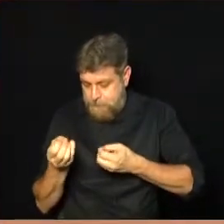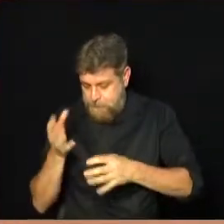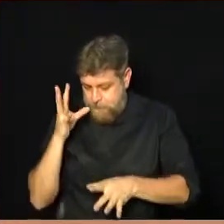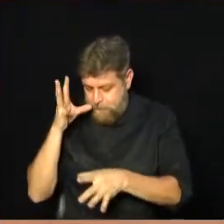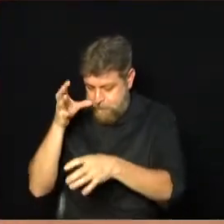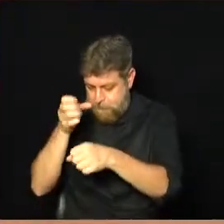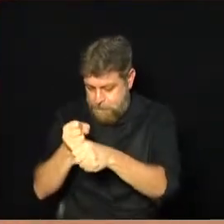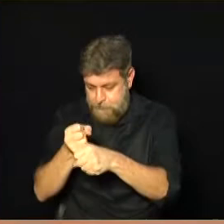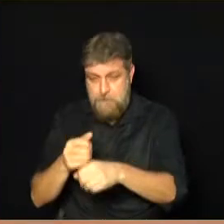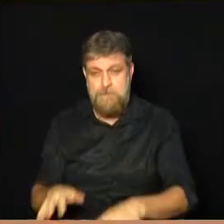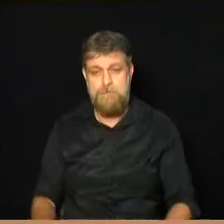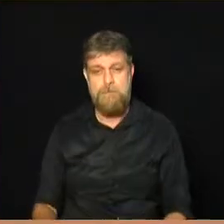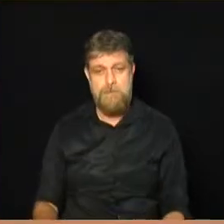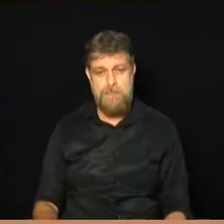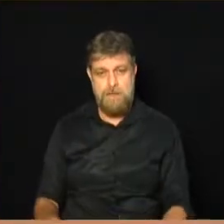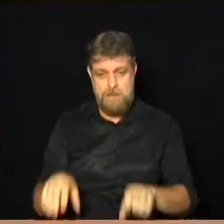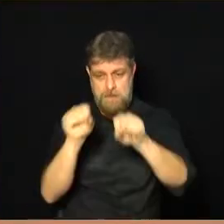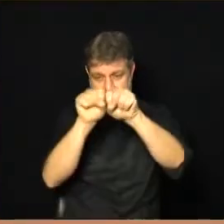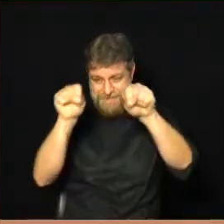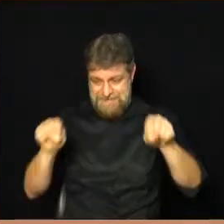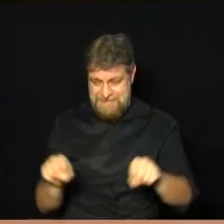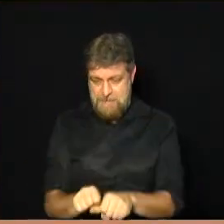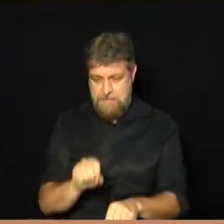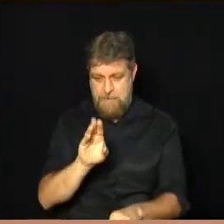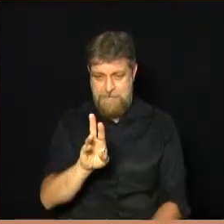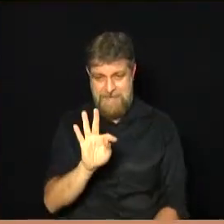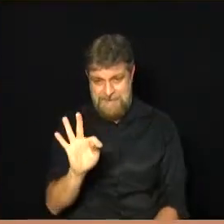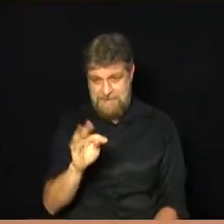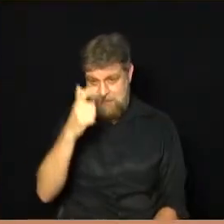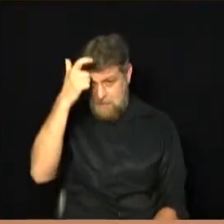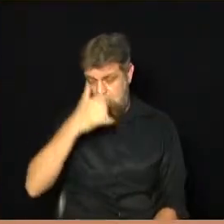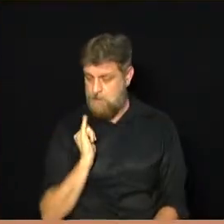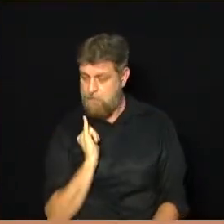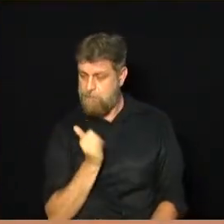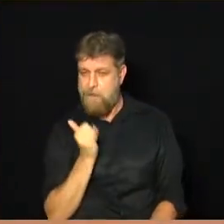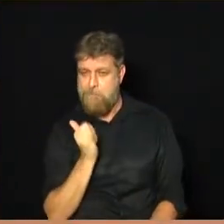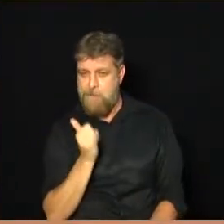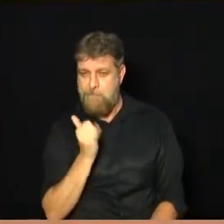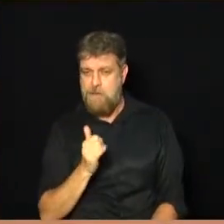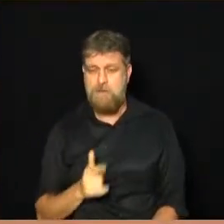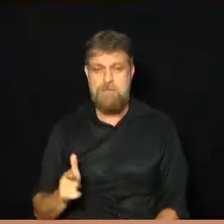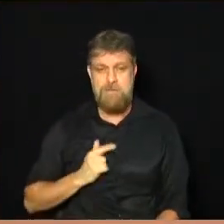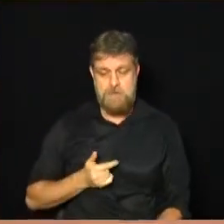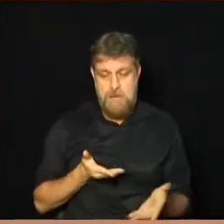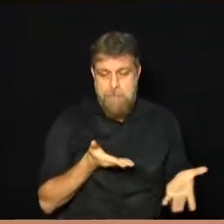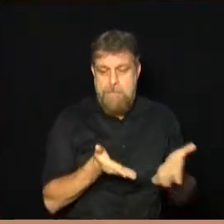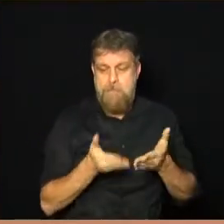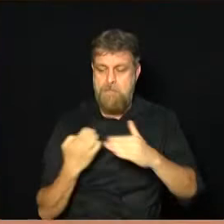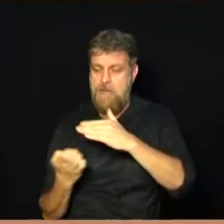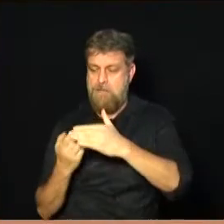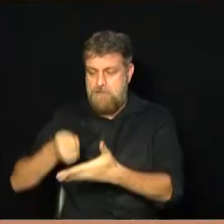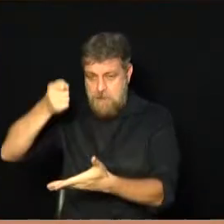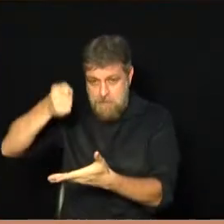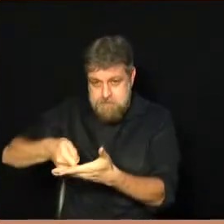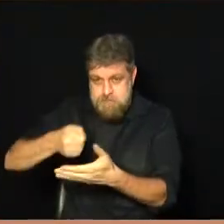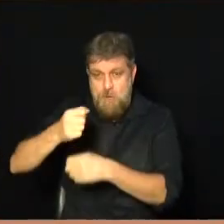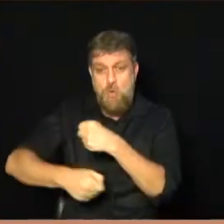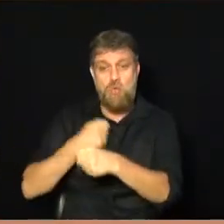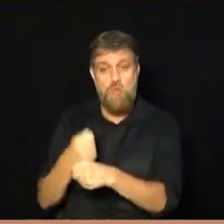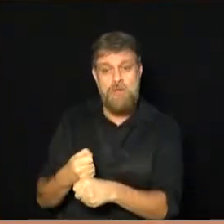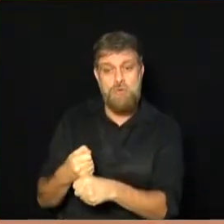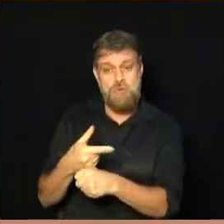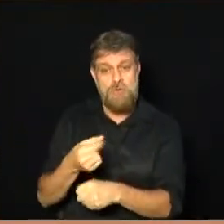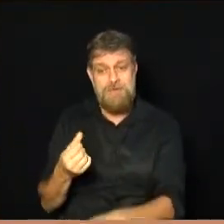né? O sistema BRT, como eu disse, ele foi feita a licitação lá em 2016,